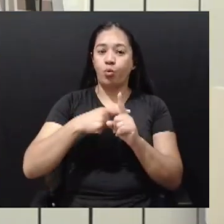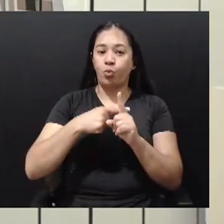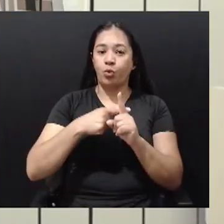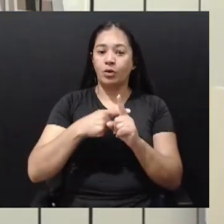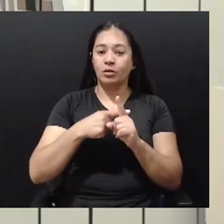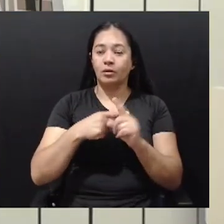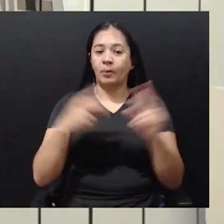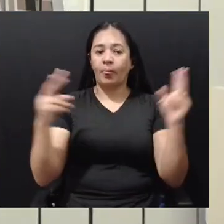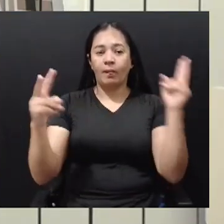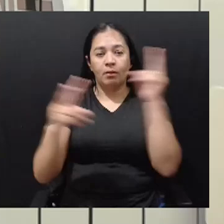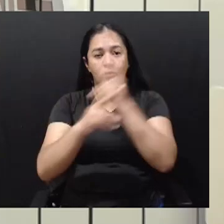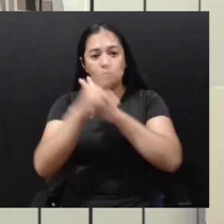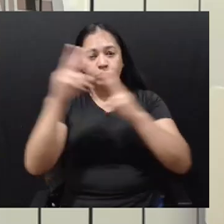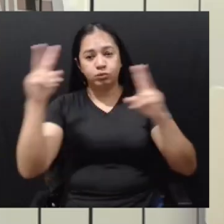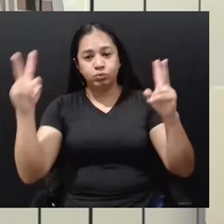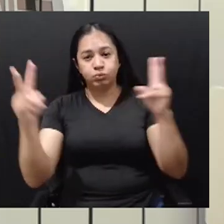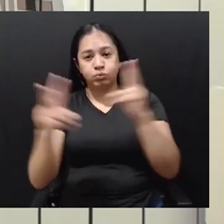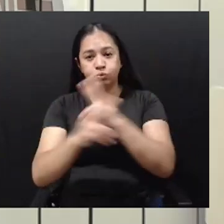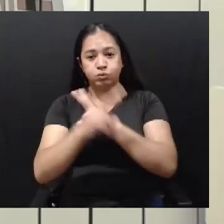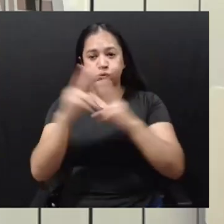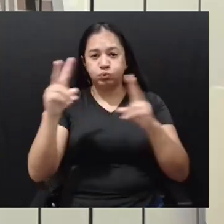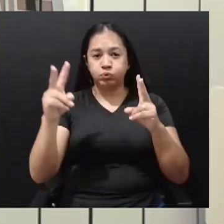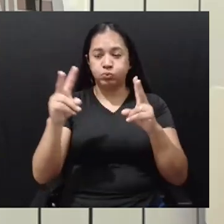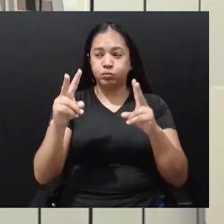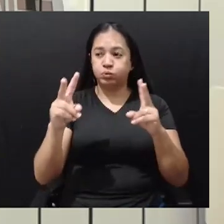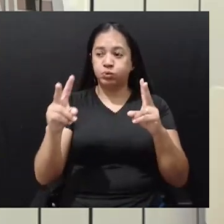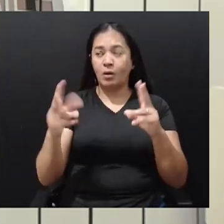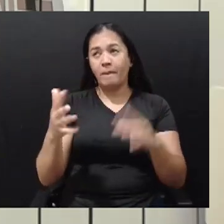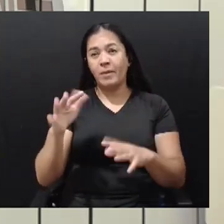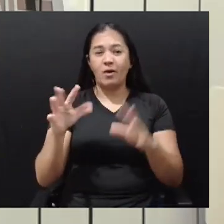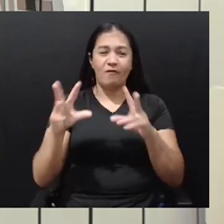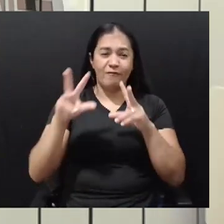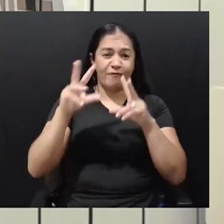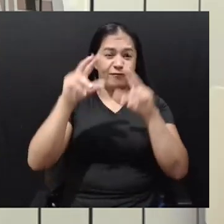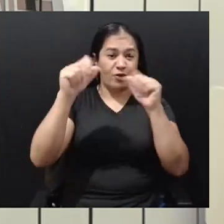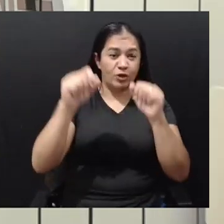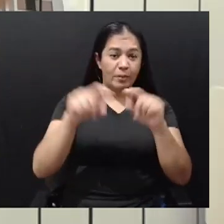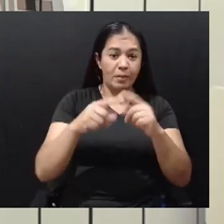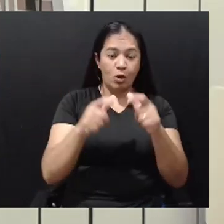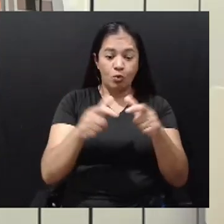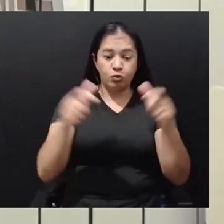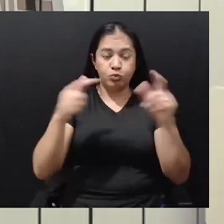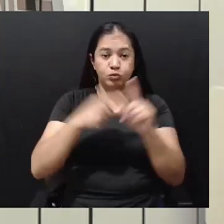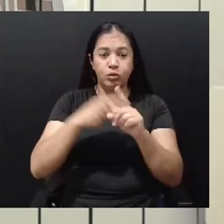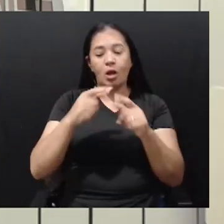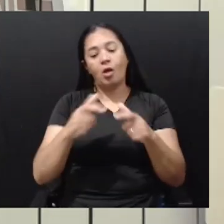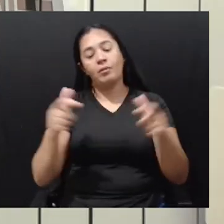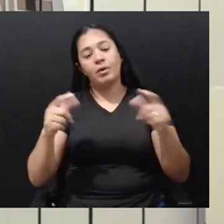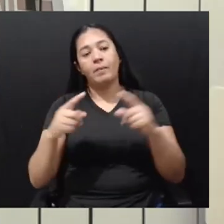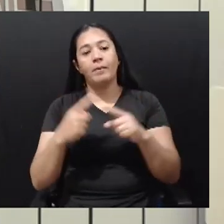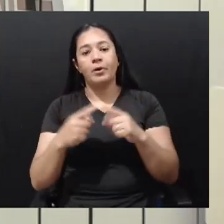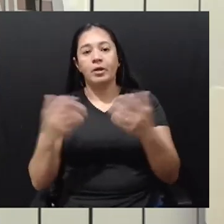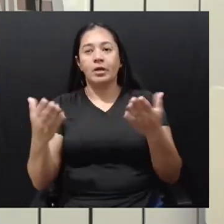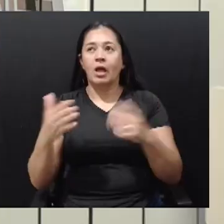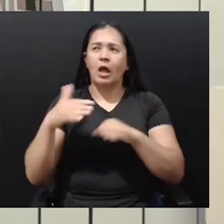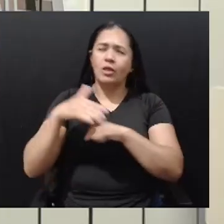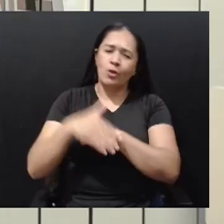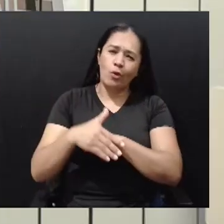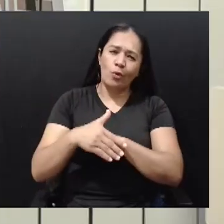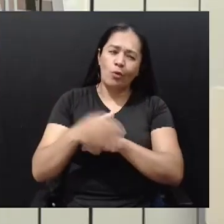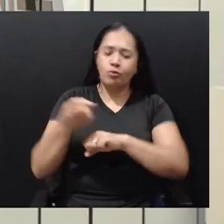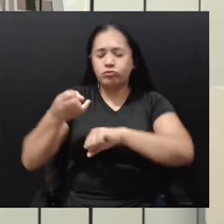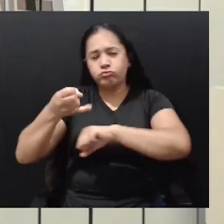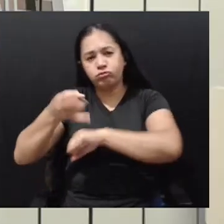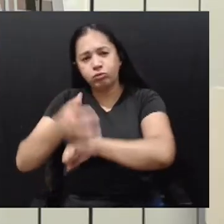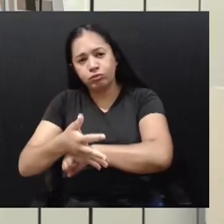seguem de moderado a forte, a amplitude térmica aumenta, porque à noite, de madrugada, nas primeiras horas